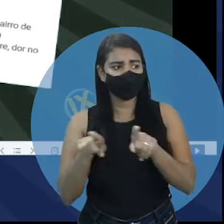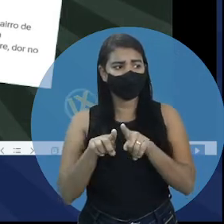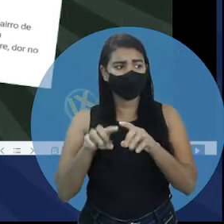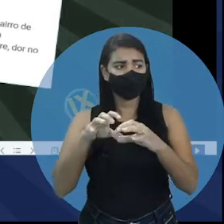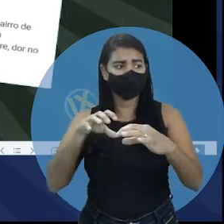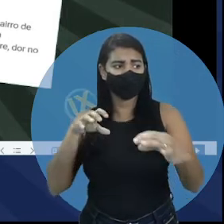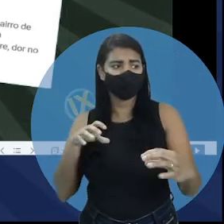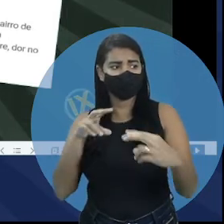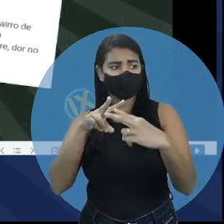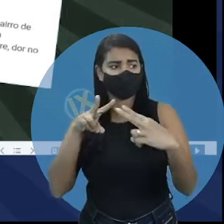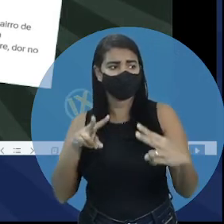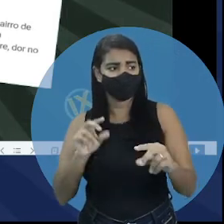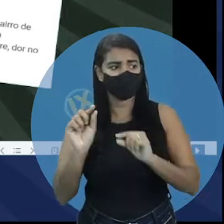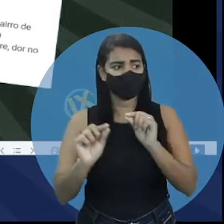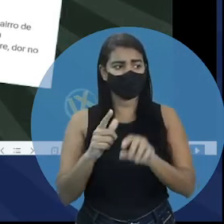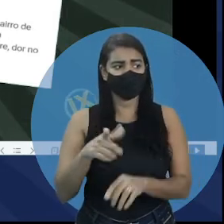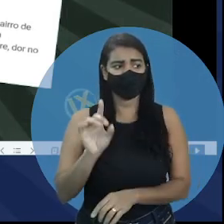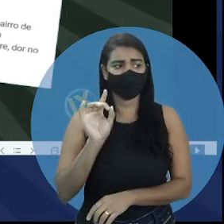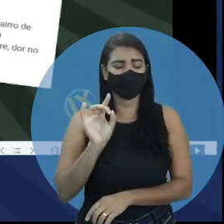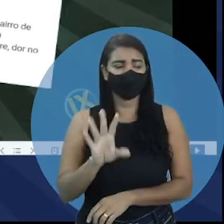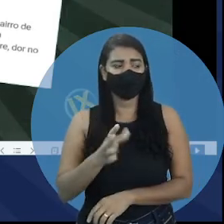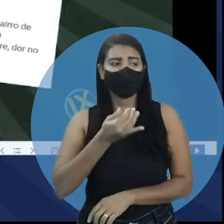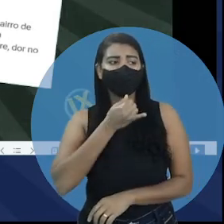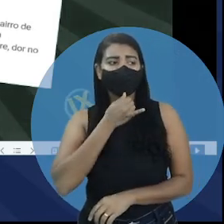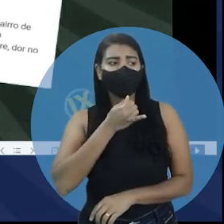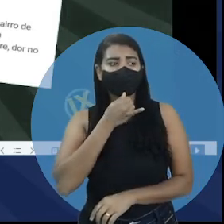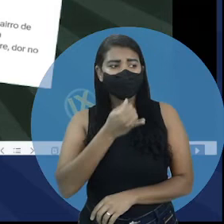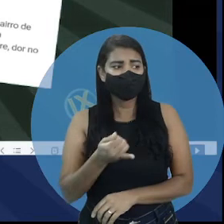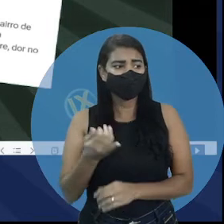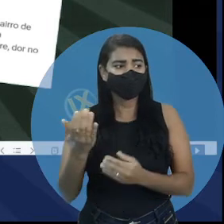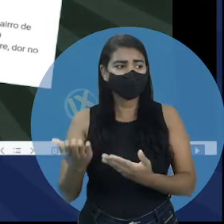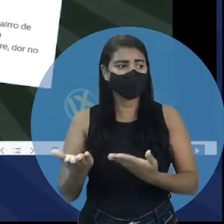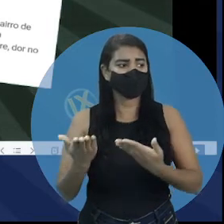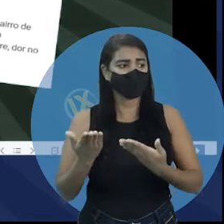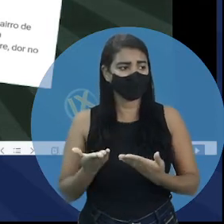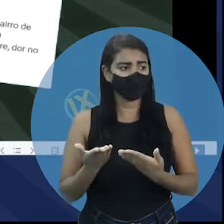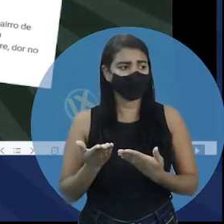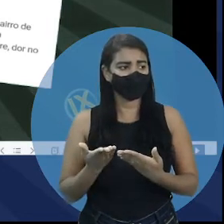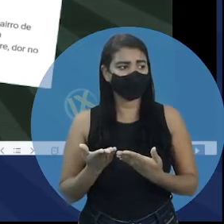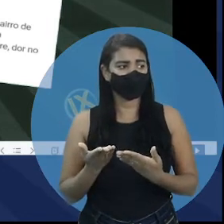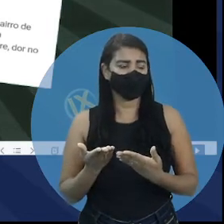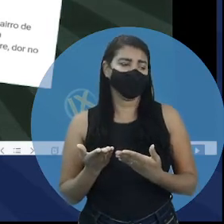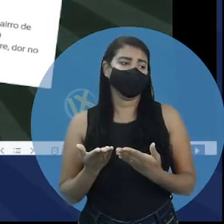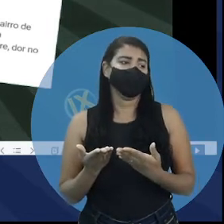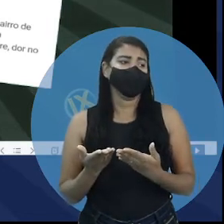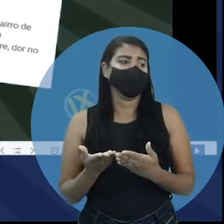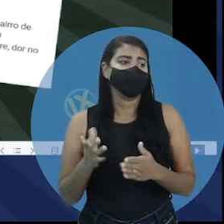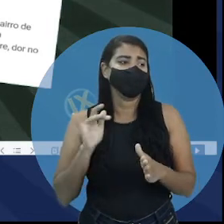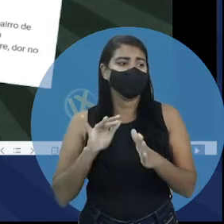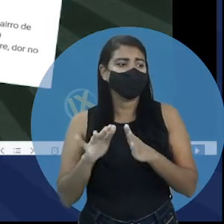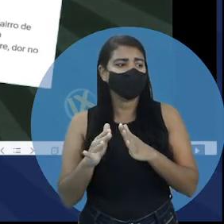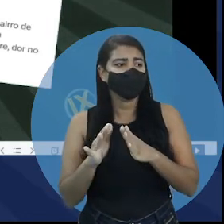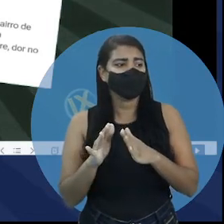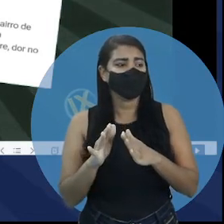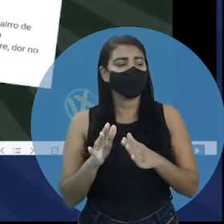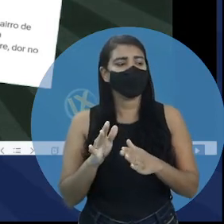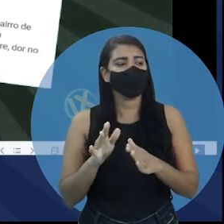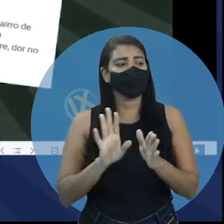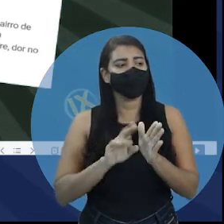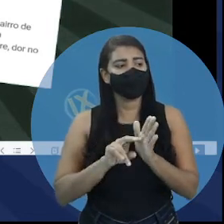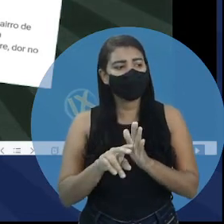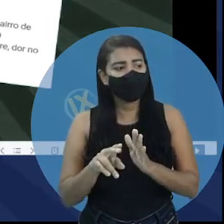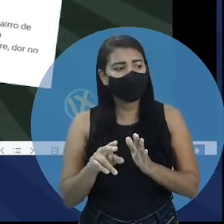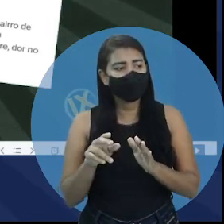remota, que não era só a Covid, a virose, que estava tendo seus índices de